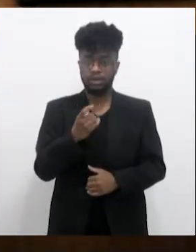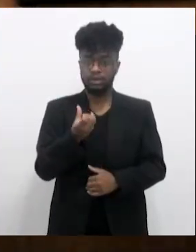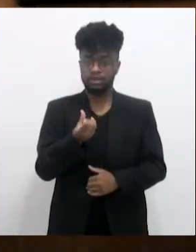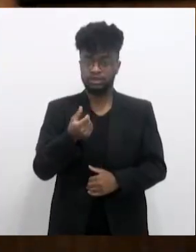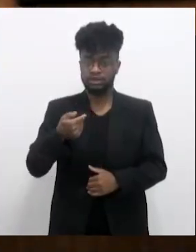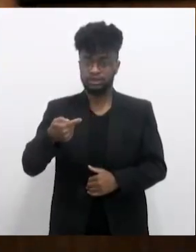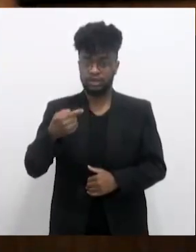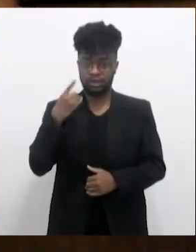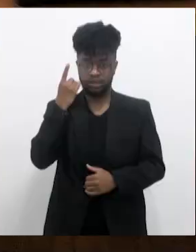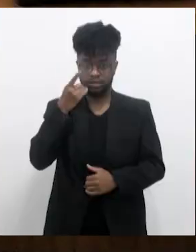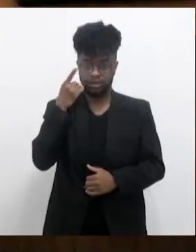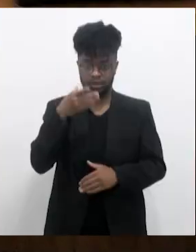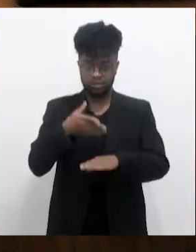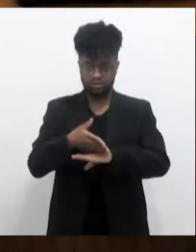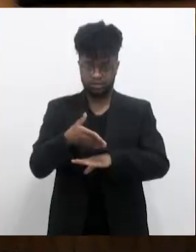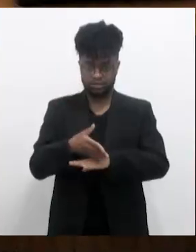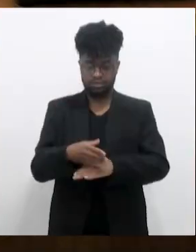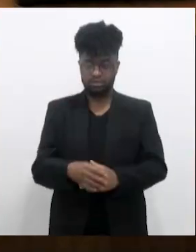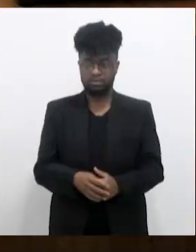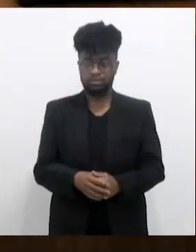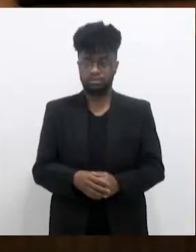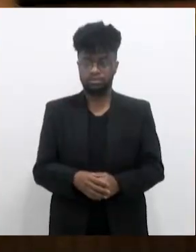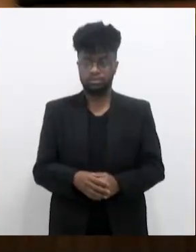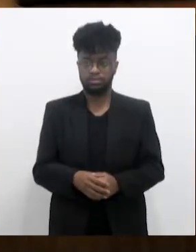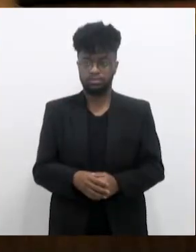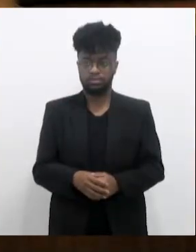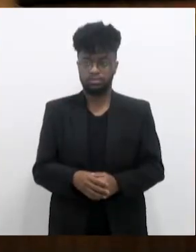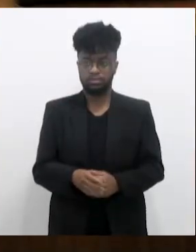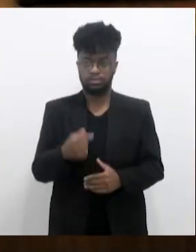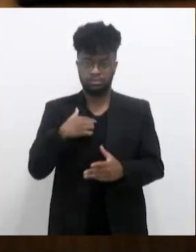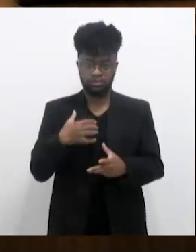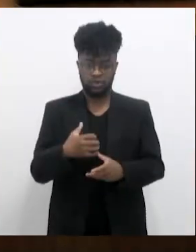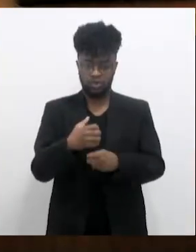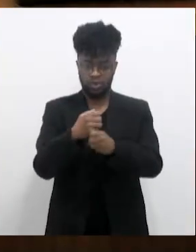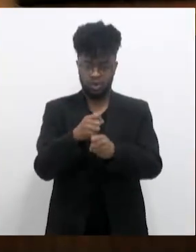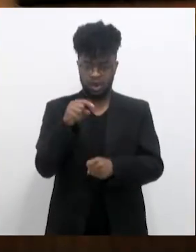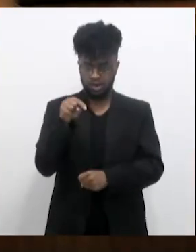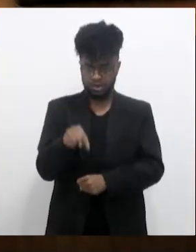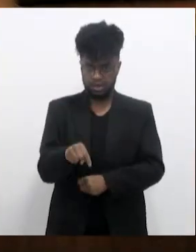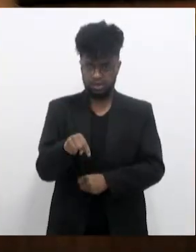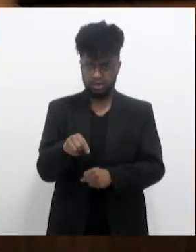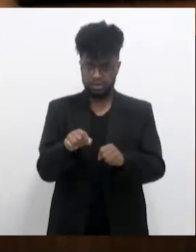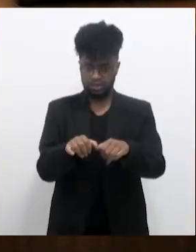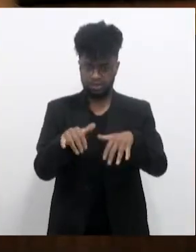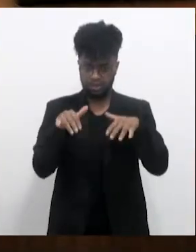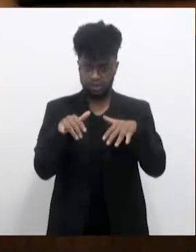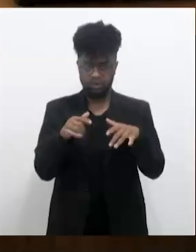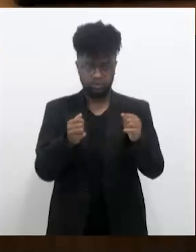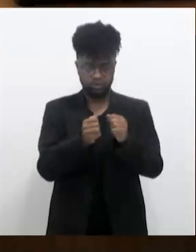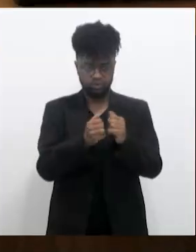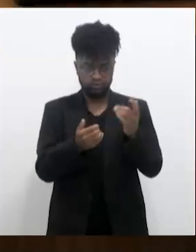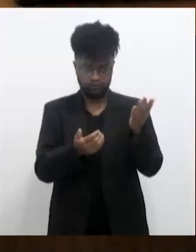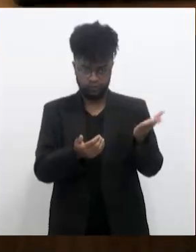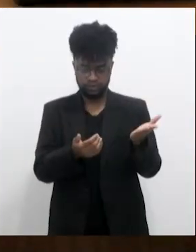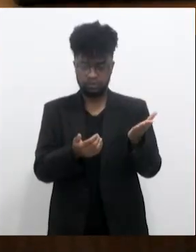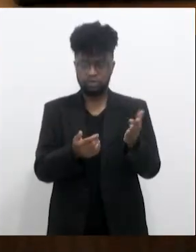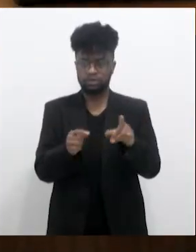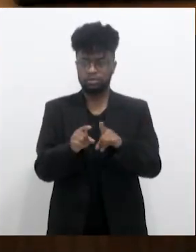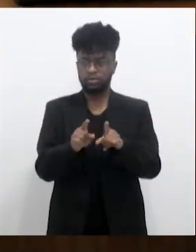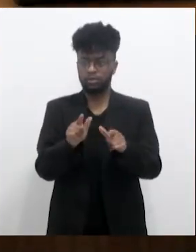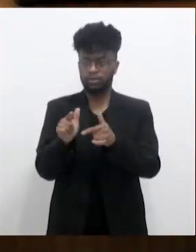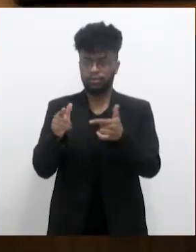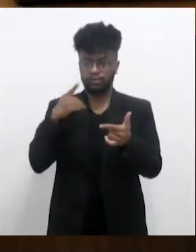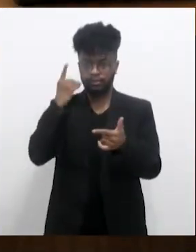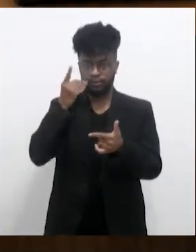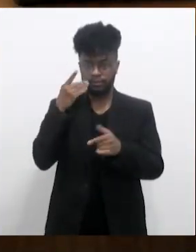67 deputados presentes. Contando aqui no plenário, com Vossa Excelência, os deputados